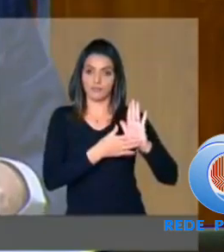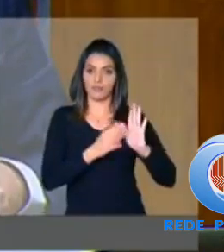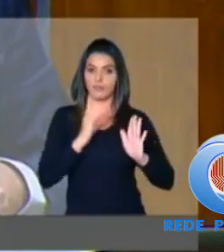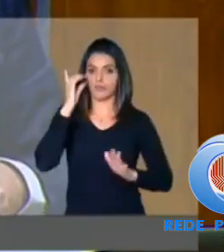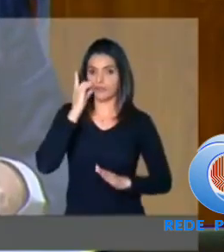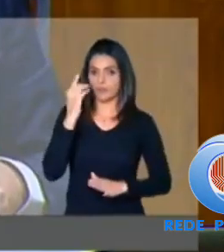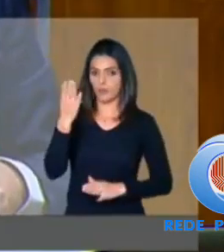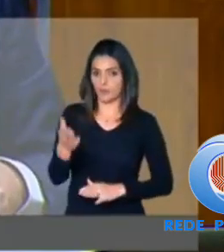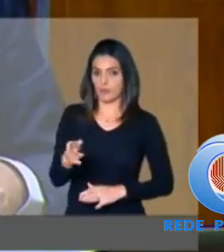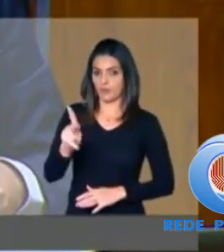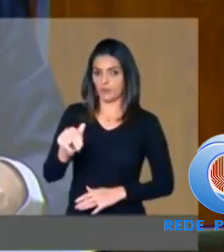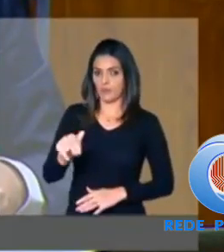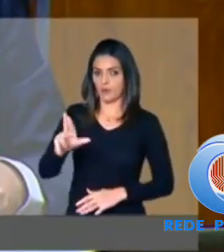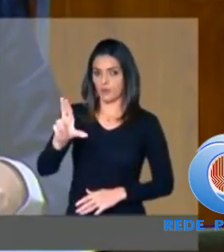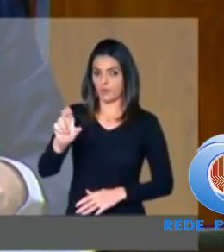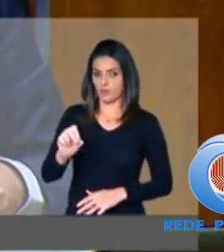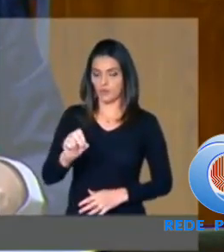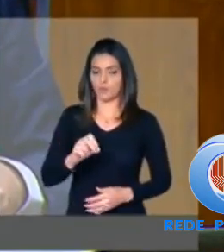deputado Paulo Ganini.